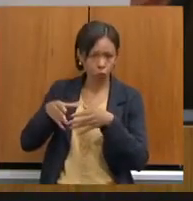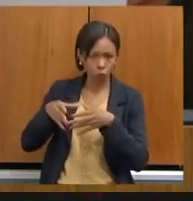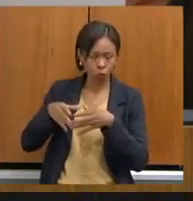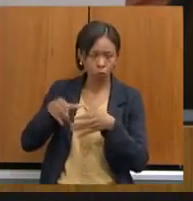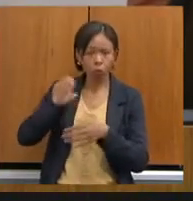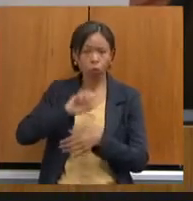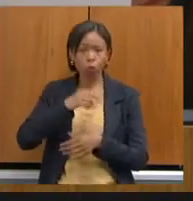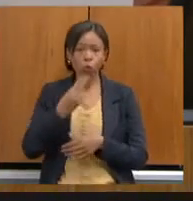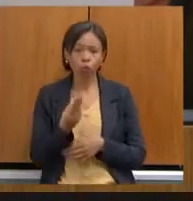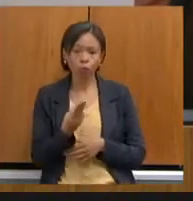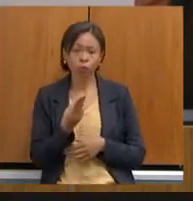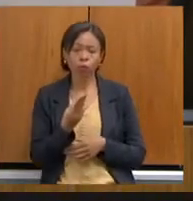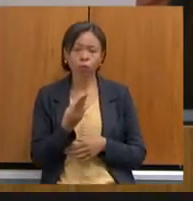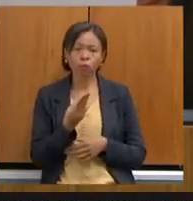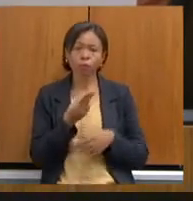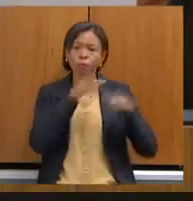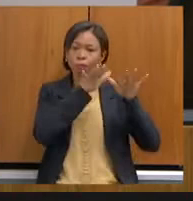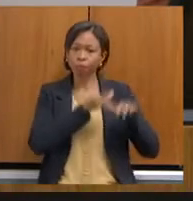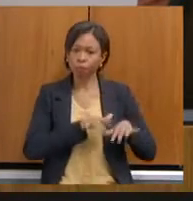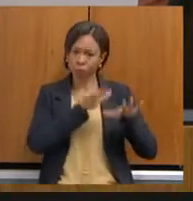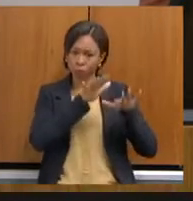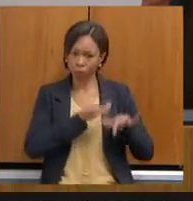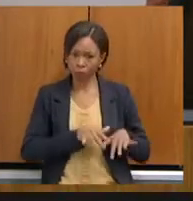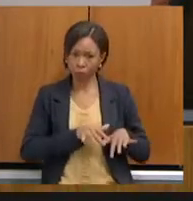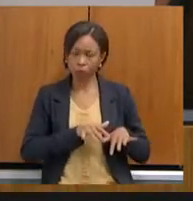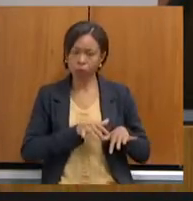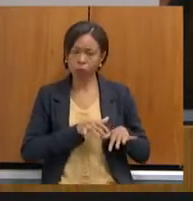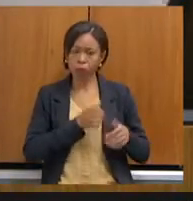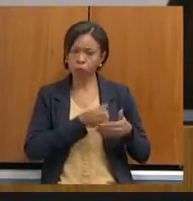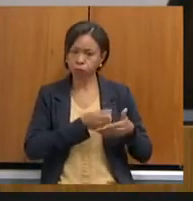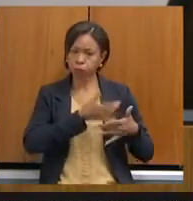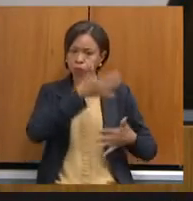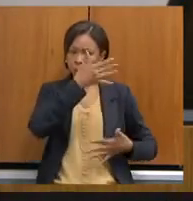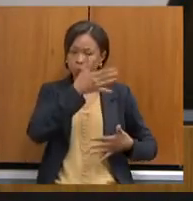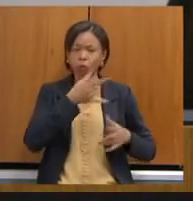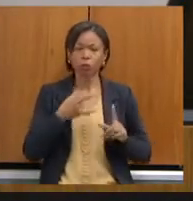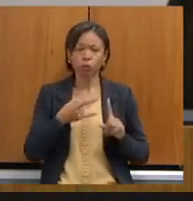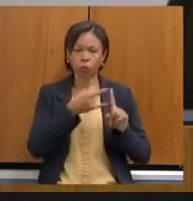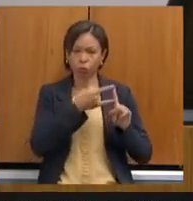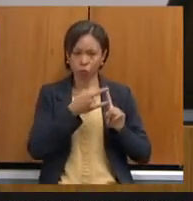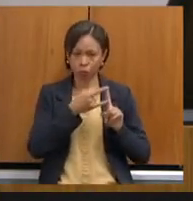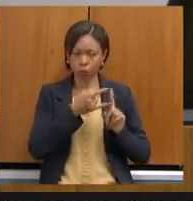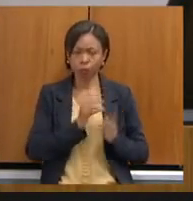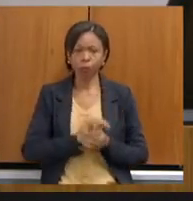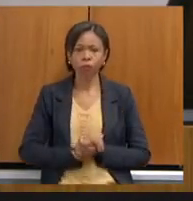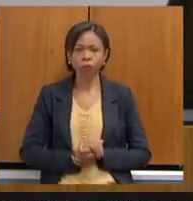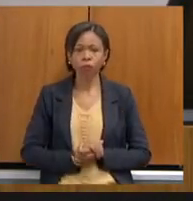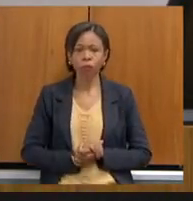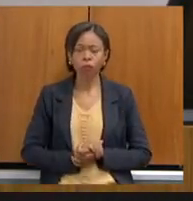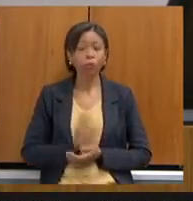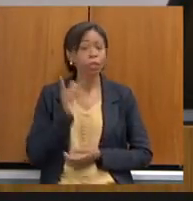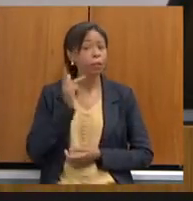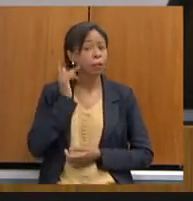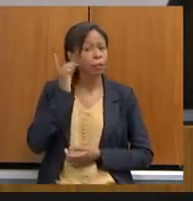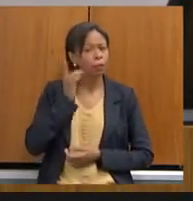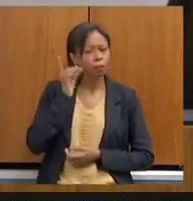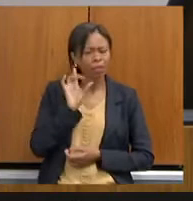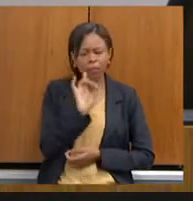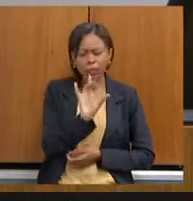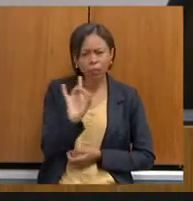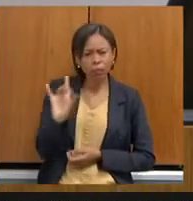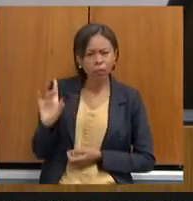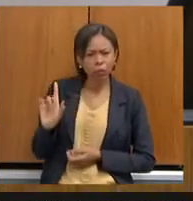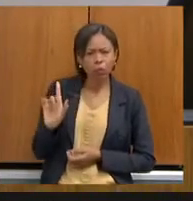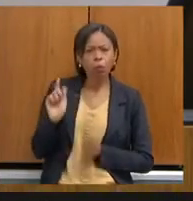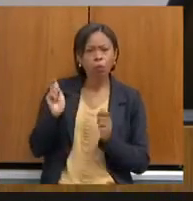do chat online do aplicativo Zoom a cada Deputado poderá fazer uma interpretação pelo prazo de três